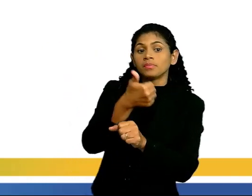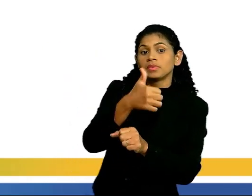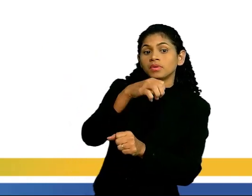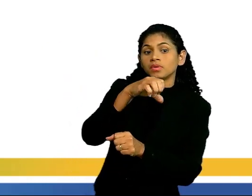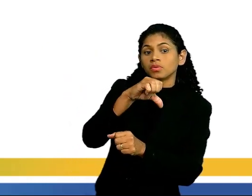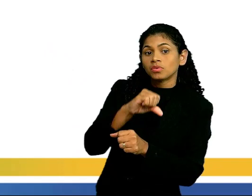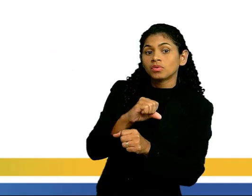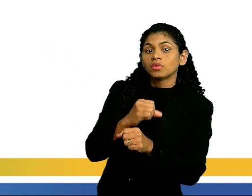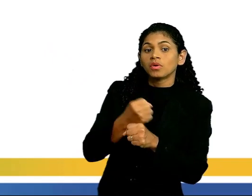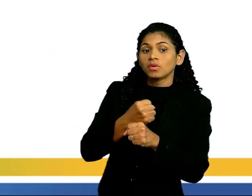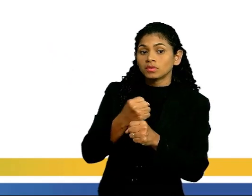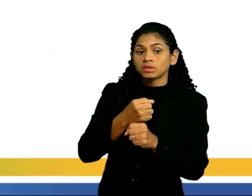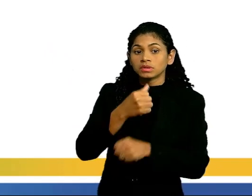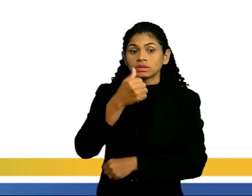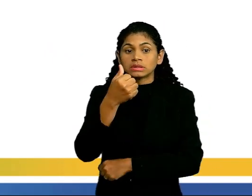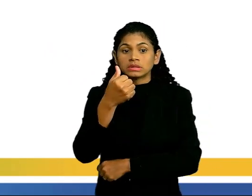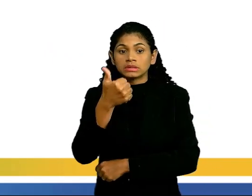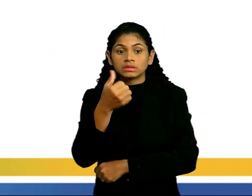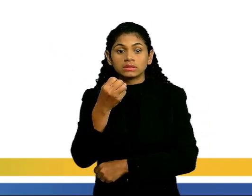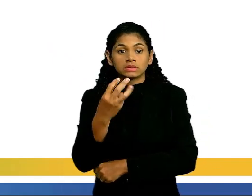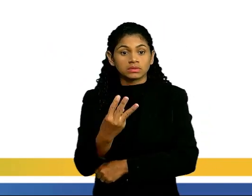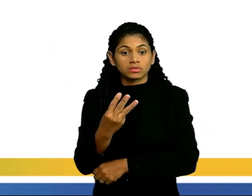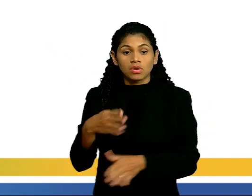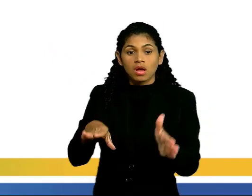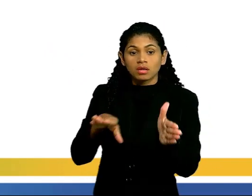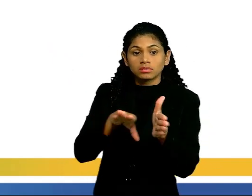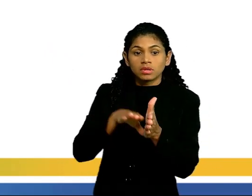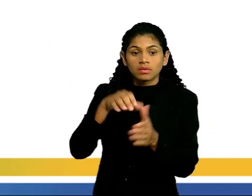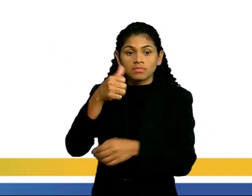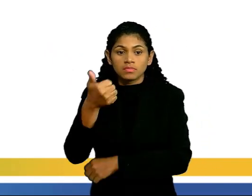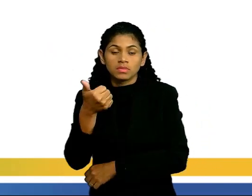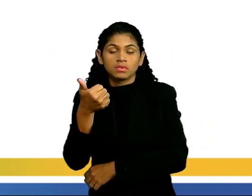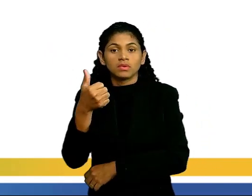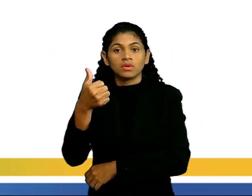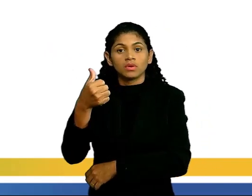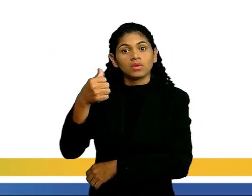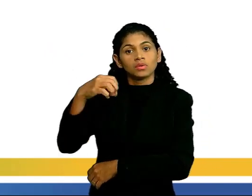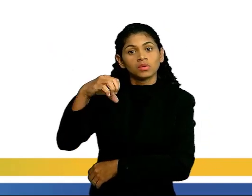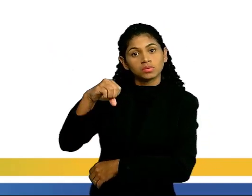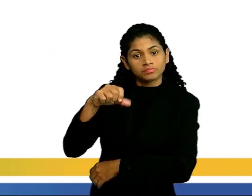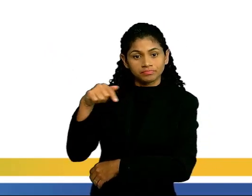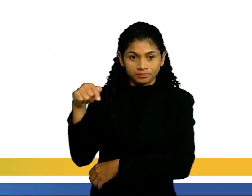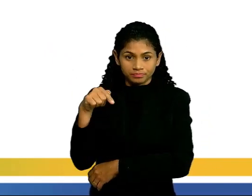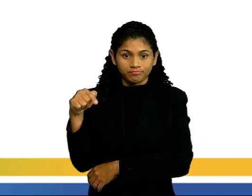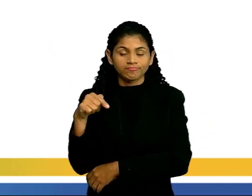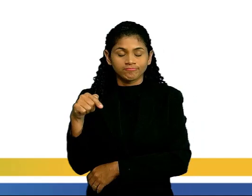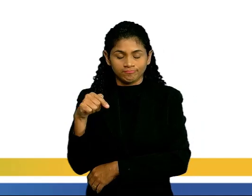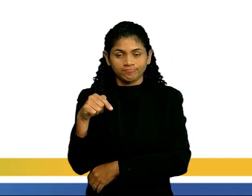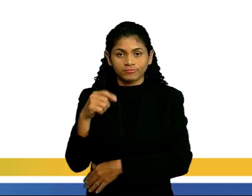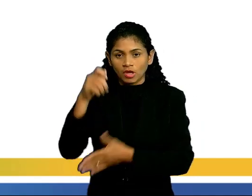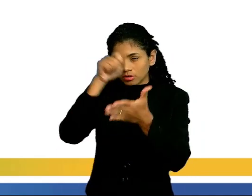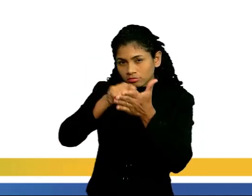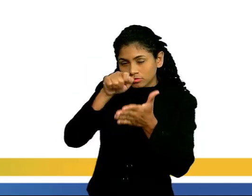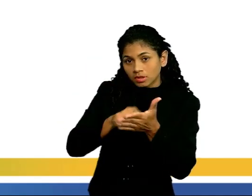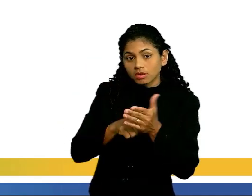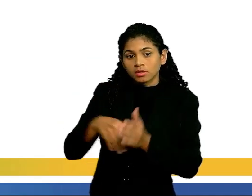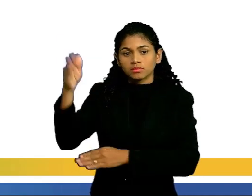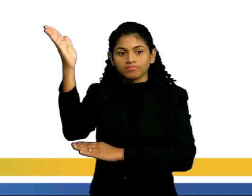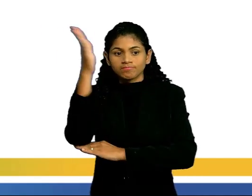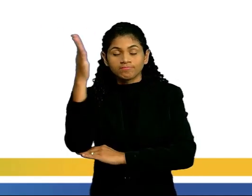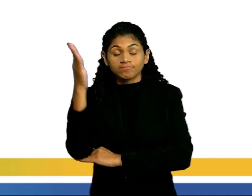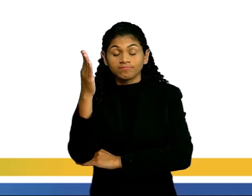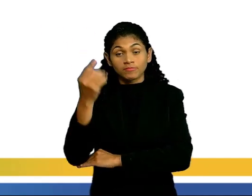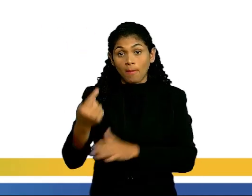a 1977. Foi uma escritora brasileira, considerada uma das primeiras e mais